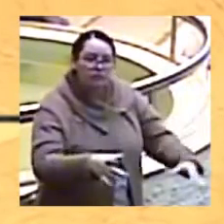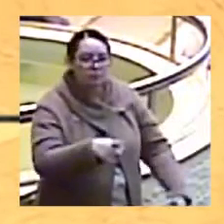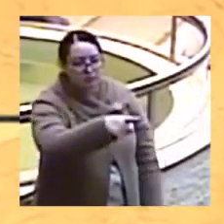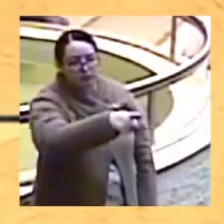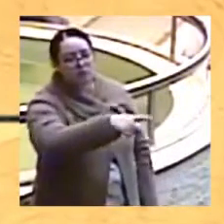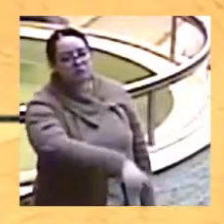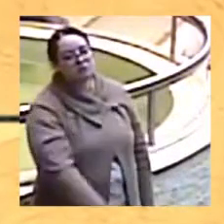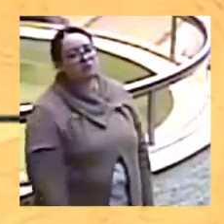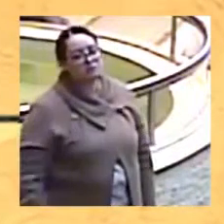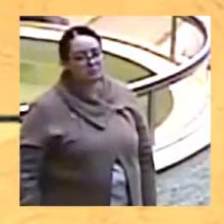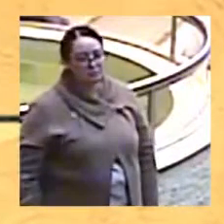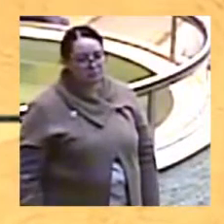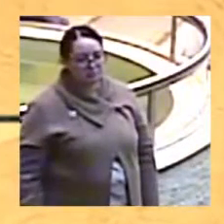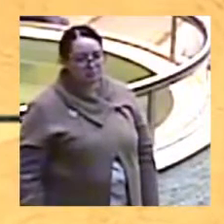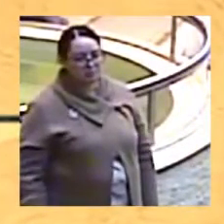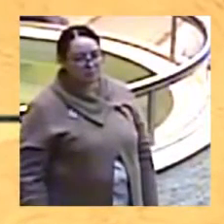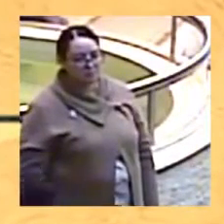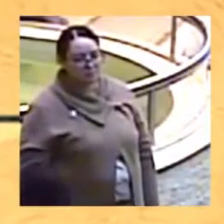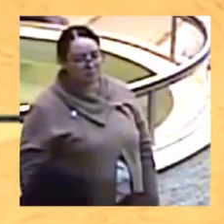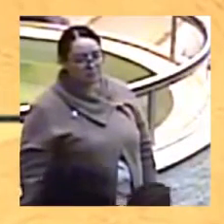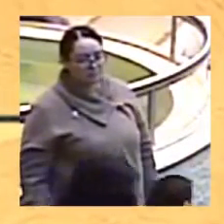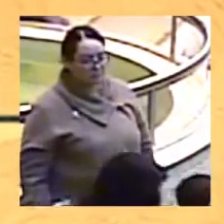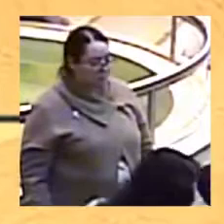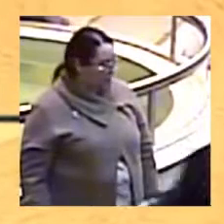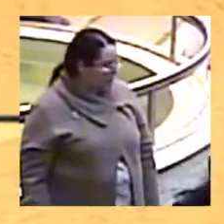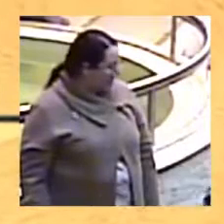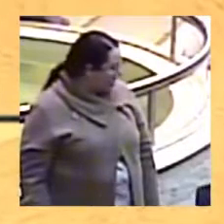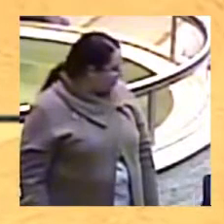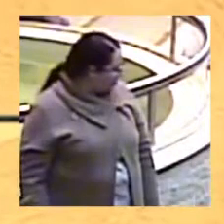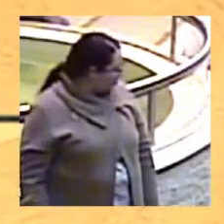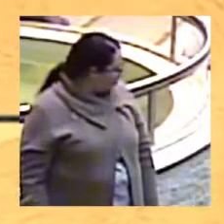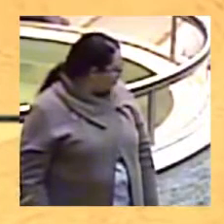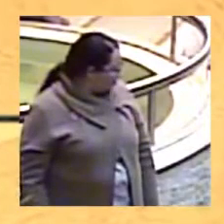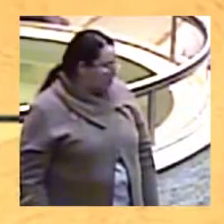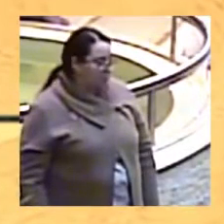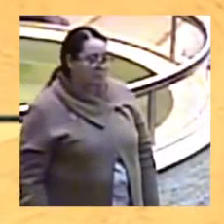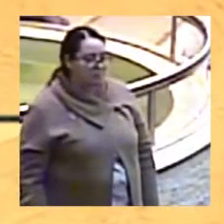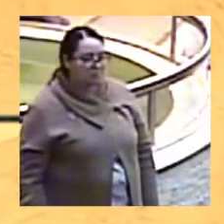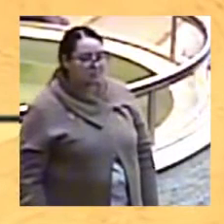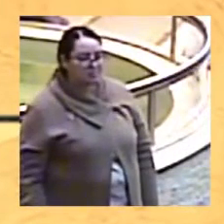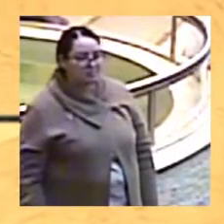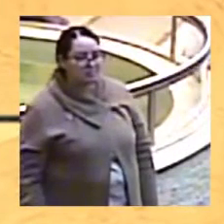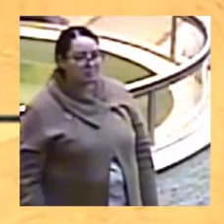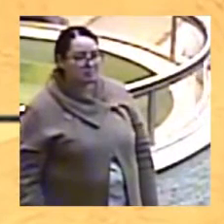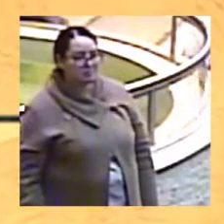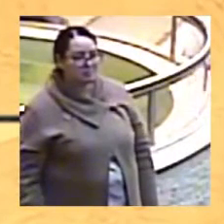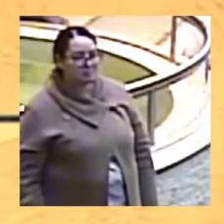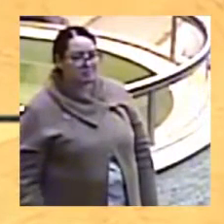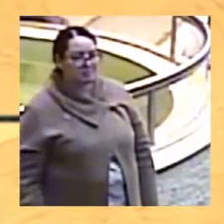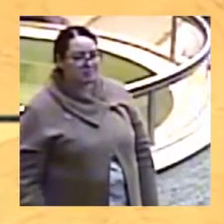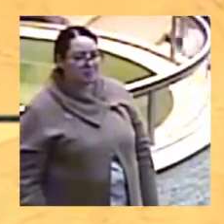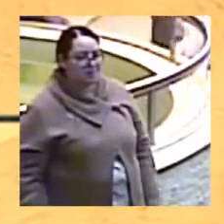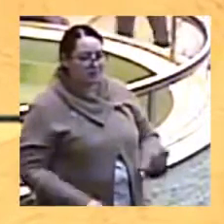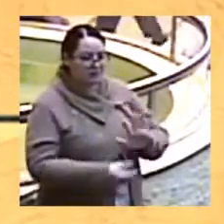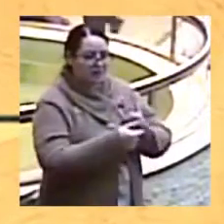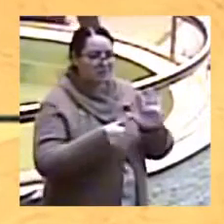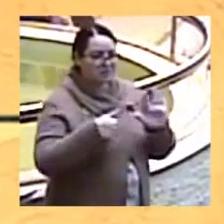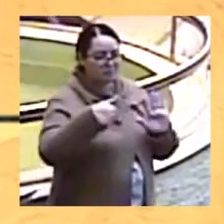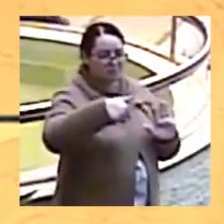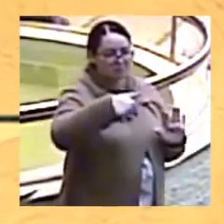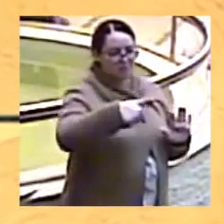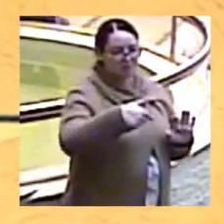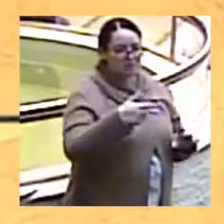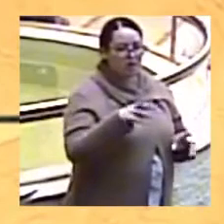dizendo, o salmista, e este texto, do verso 7, ele está em paralelo, com números,